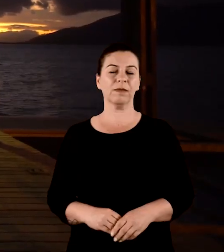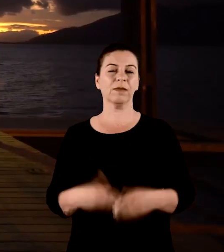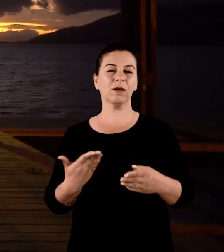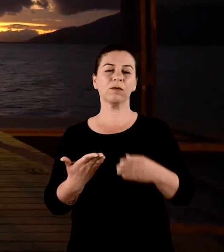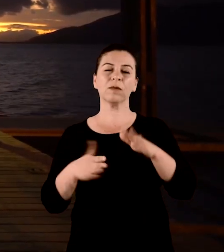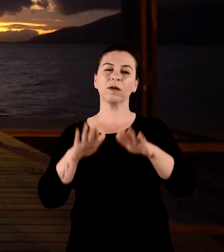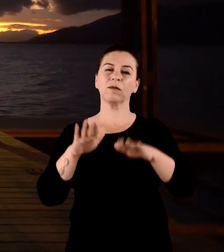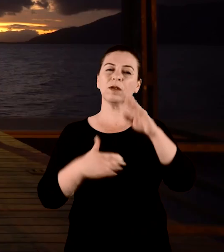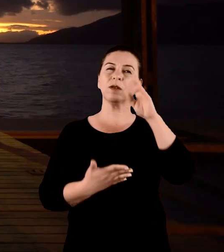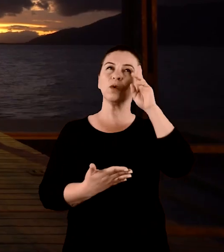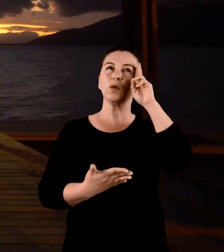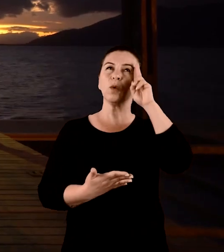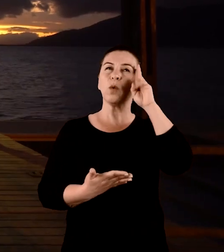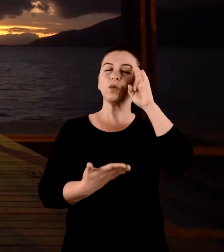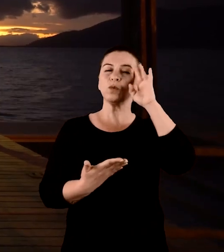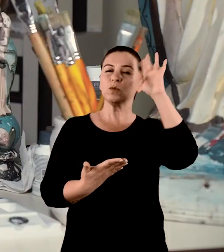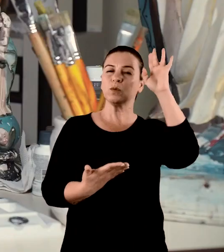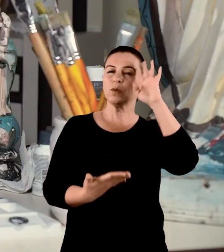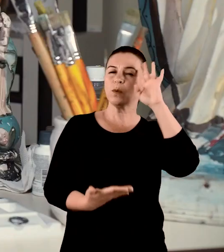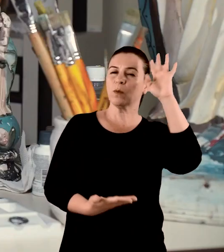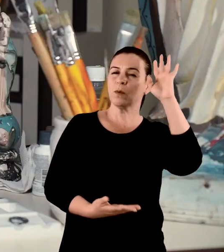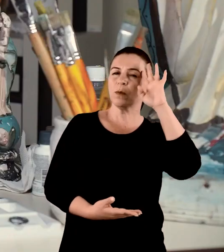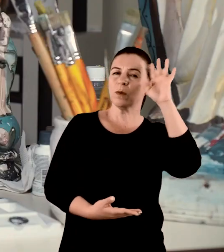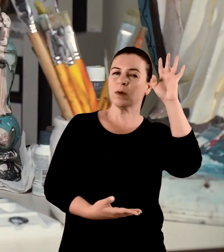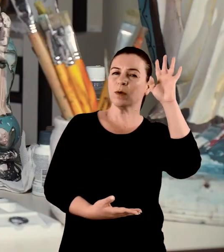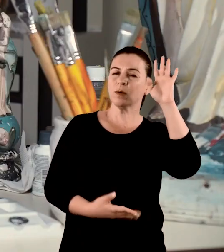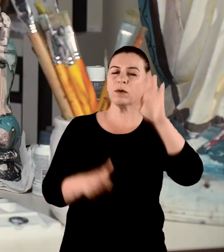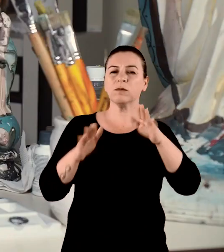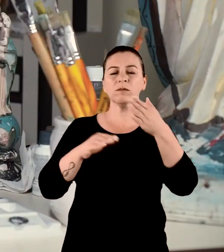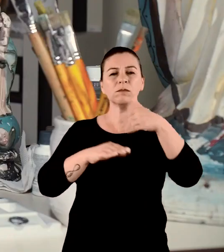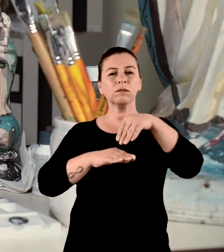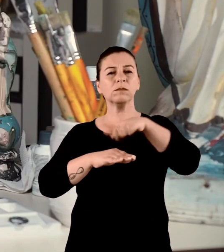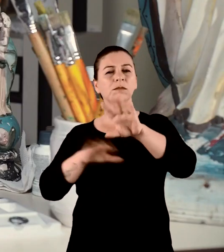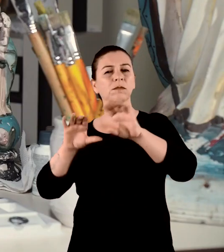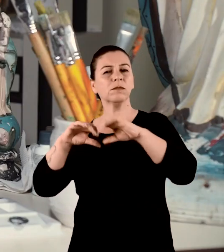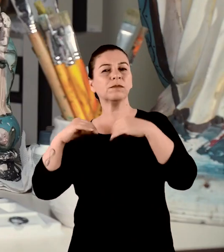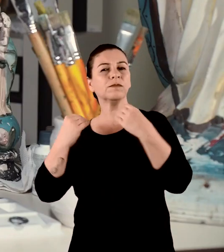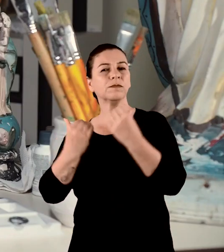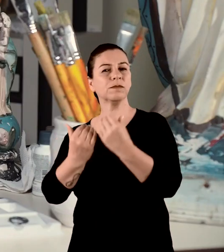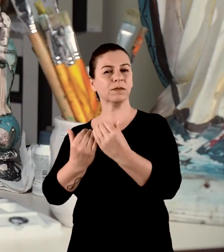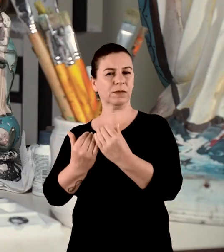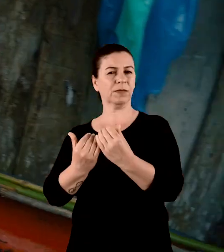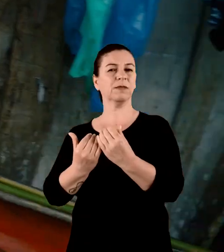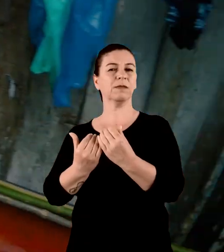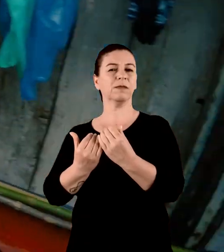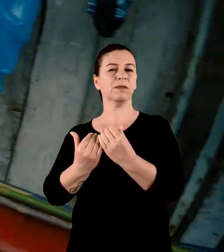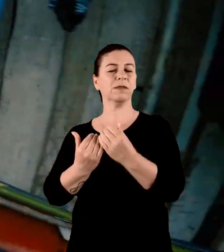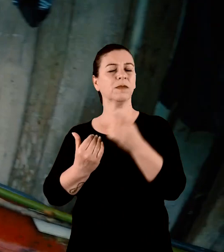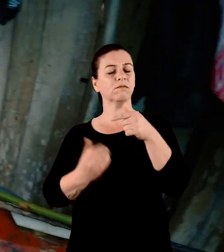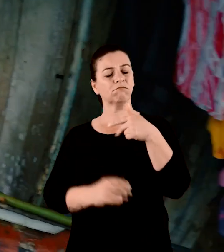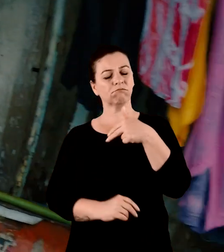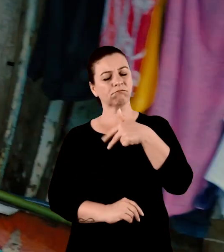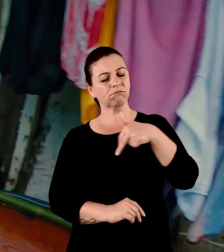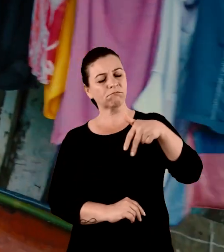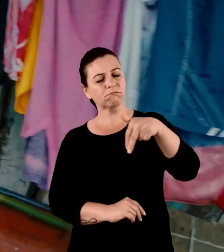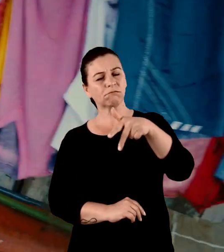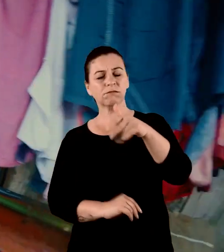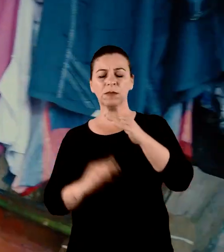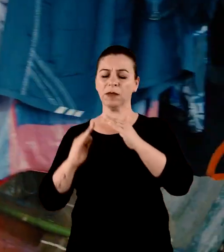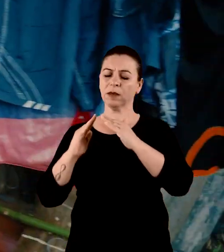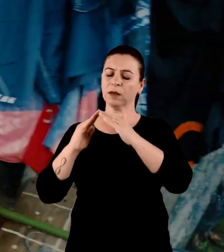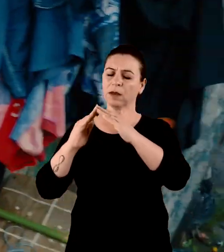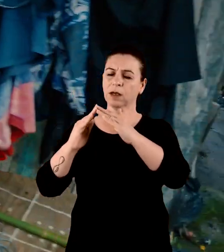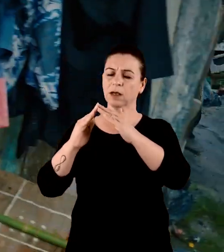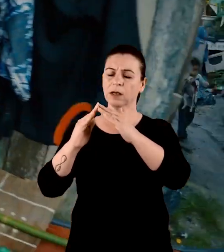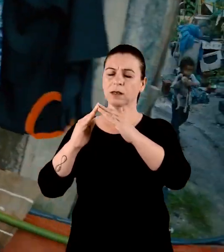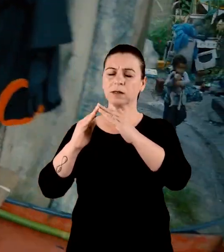Eu sonho, muitas vezes, que eu estou indo para a comunidade, que eu estou caminhando entre